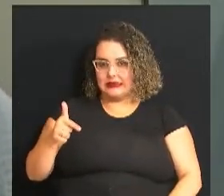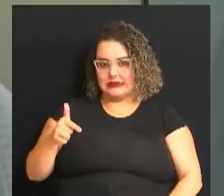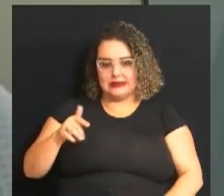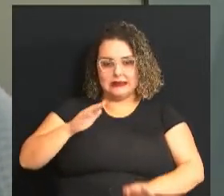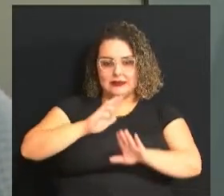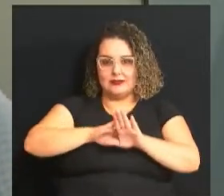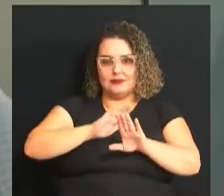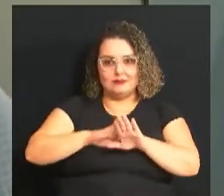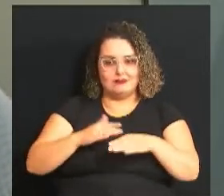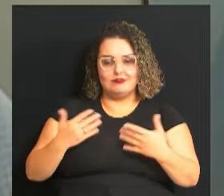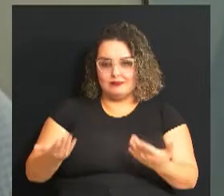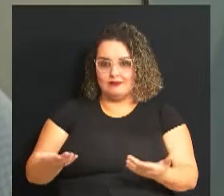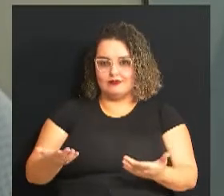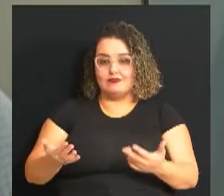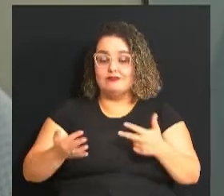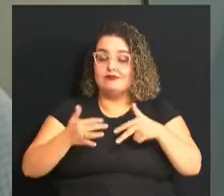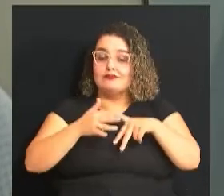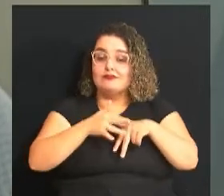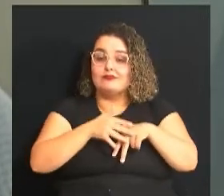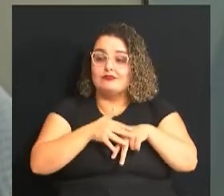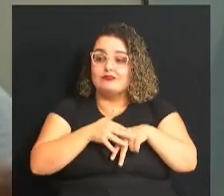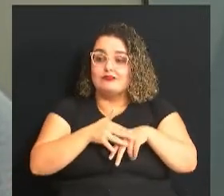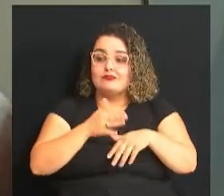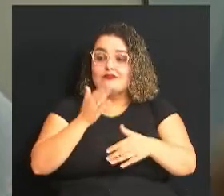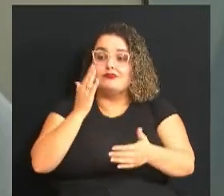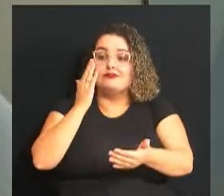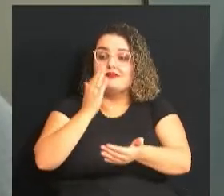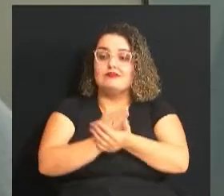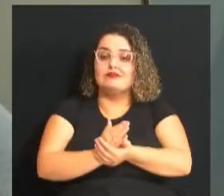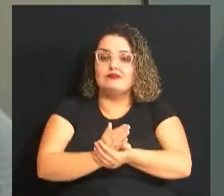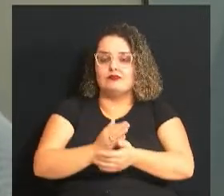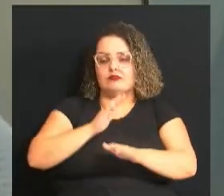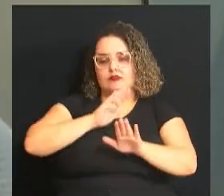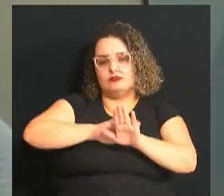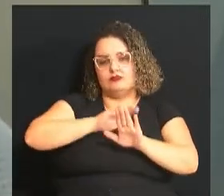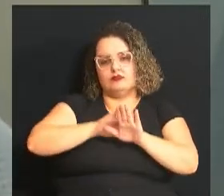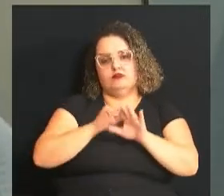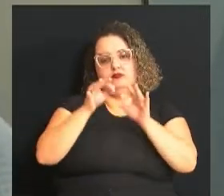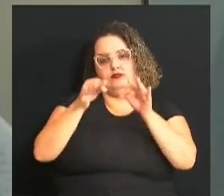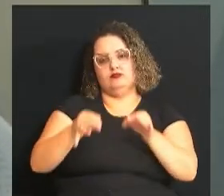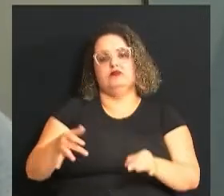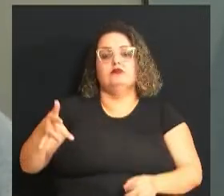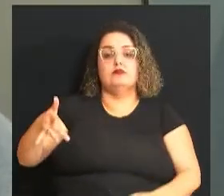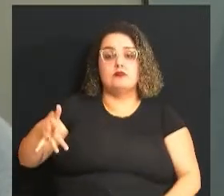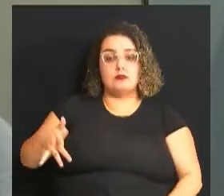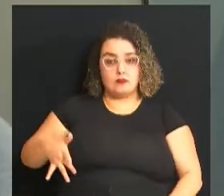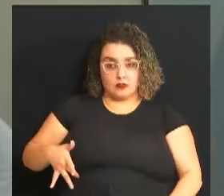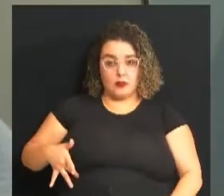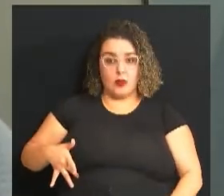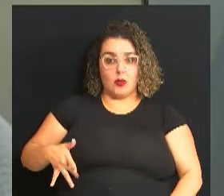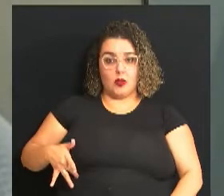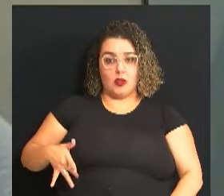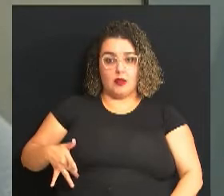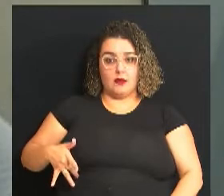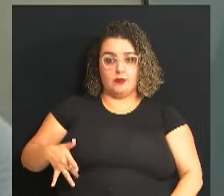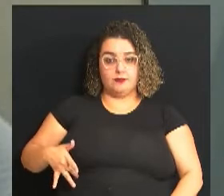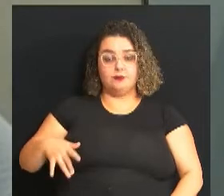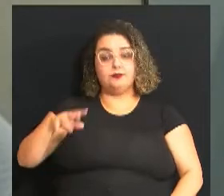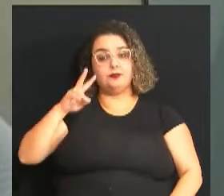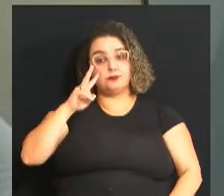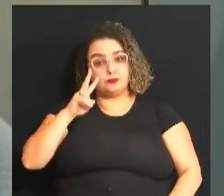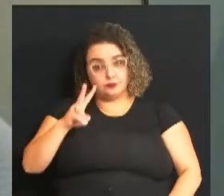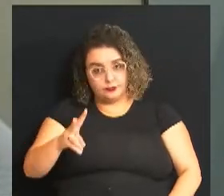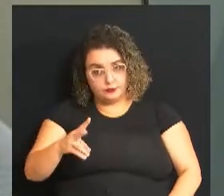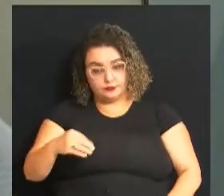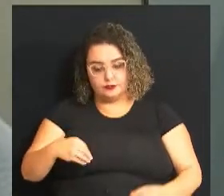E aí o paciente ele para de ter o funcionamento adequado do fígado. E isso nós vemos por alguns exames